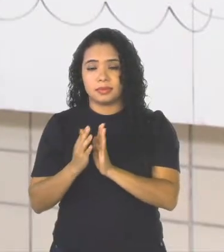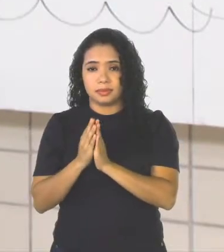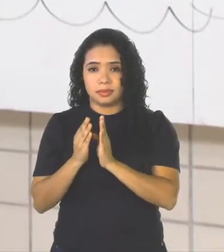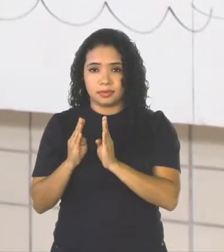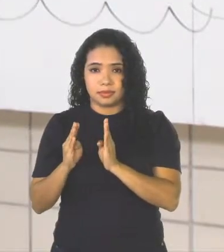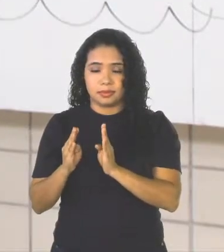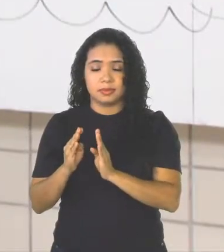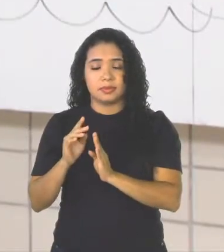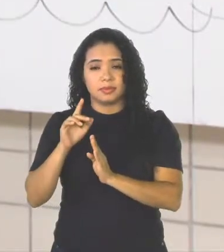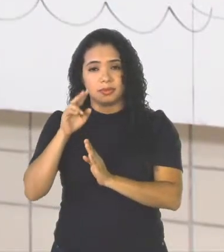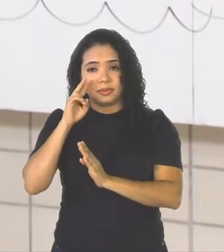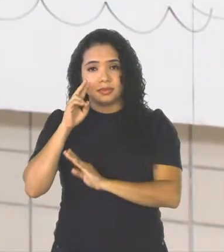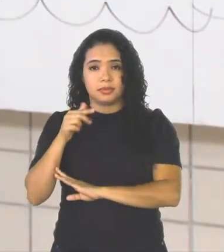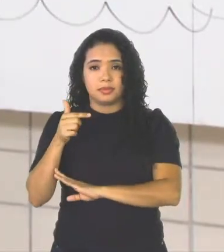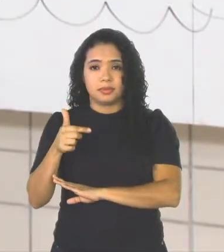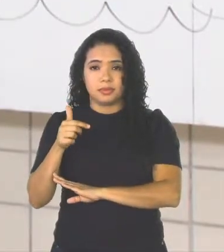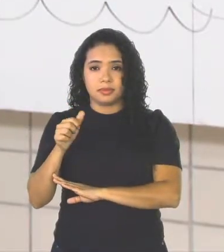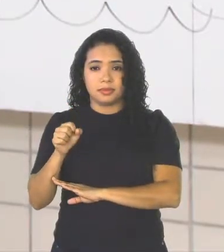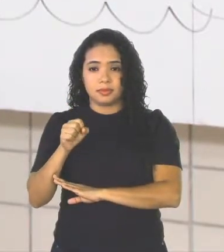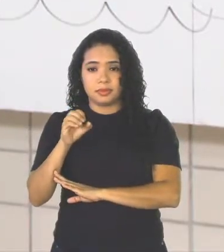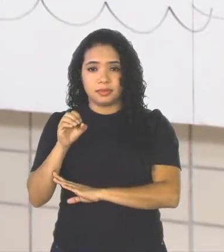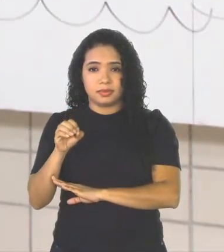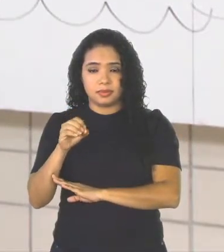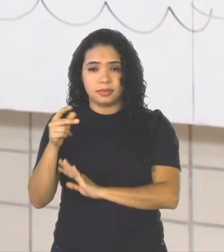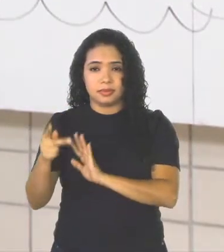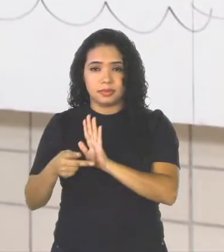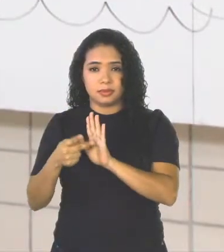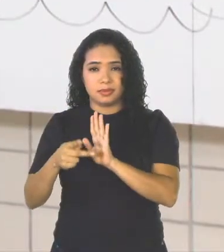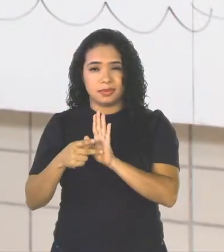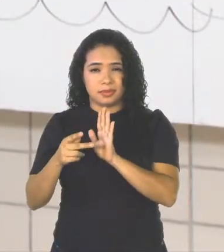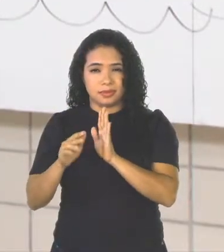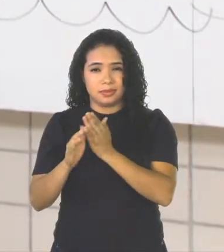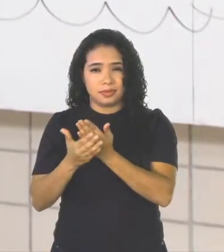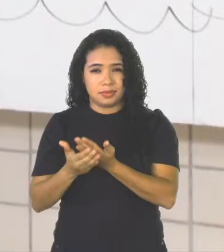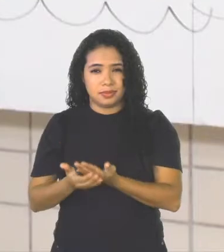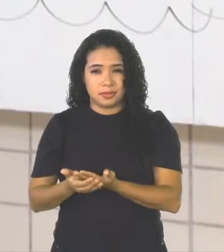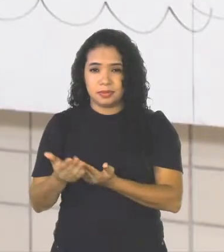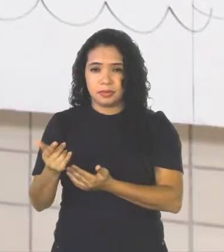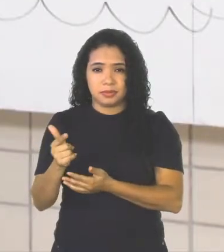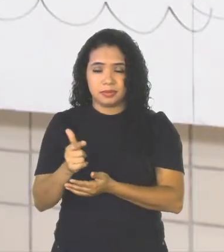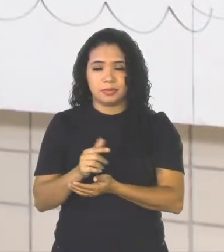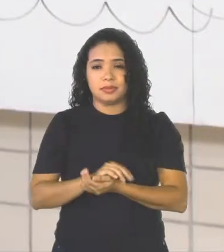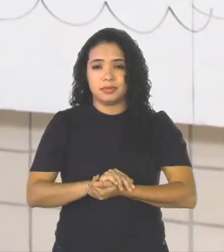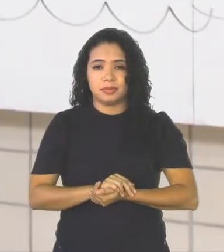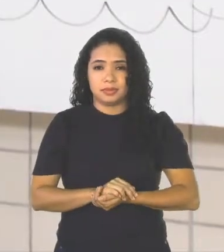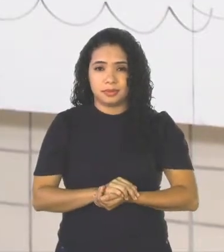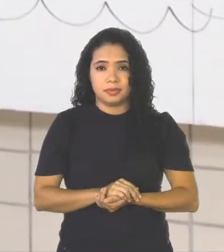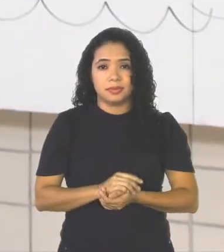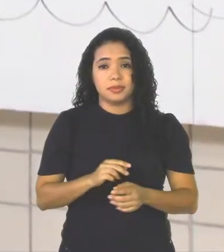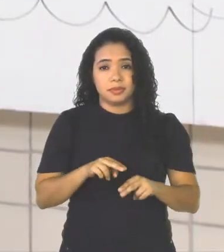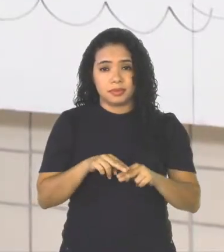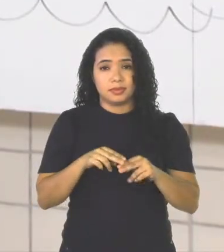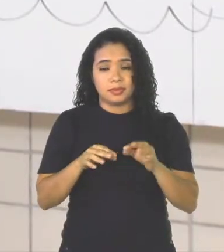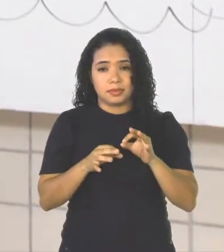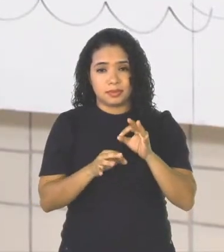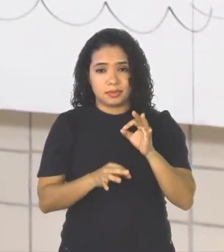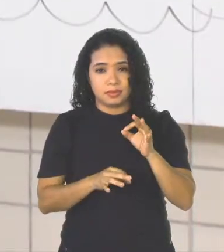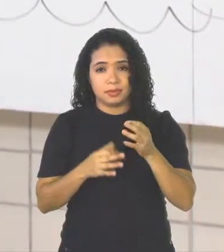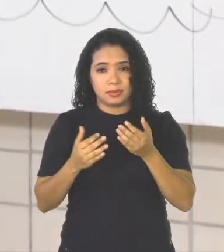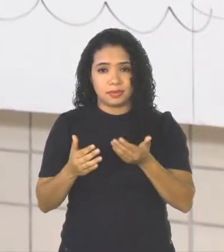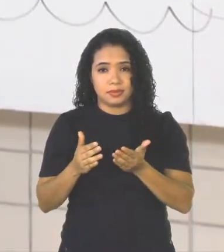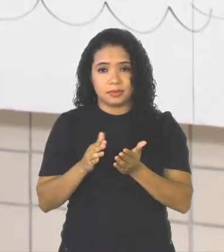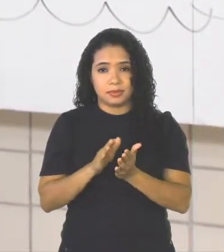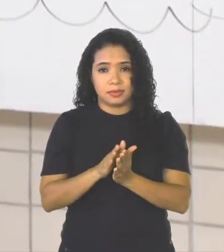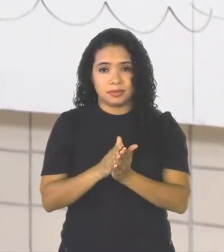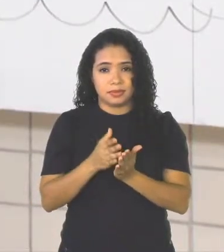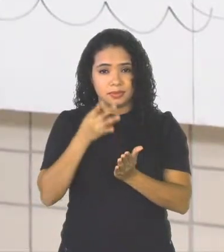dei uma olhada, porque lá não tem os anexos que tem nesse, né? Por isso que esse aqui é um pouquinho mais extenso, certo? Então vamos fazer a leitura